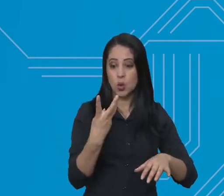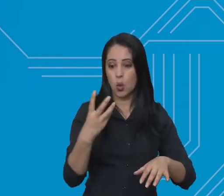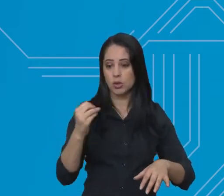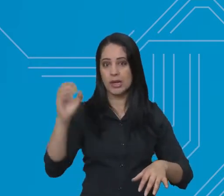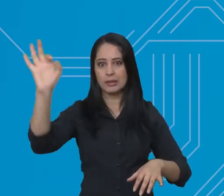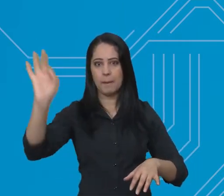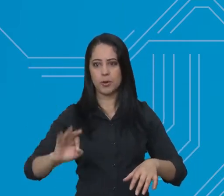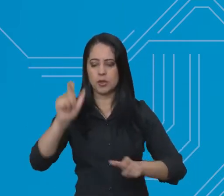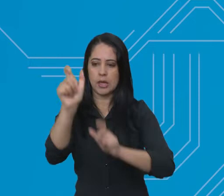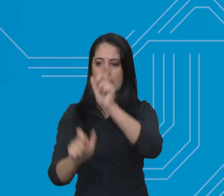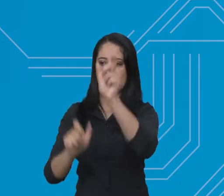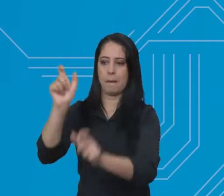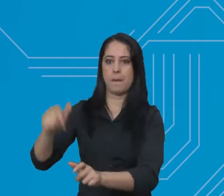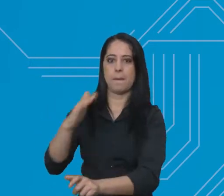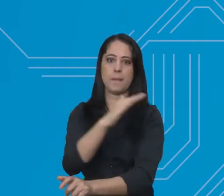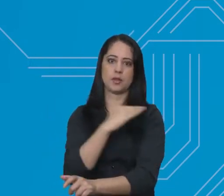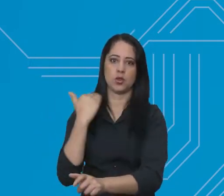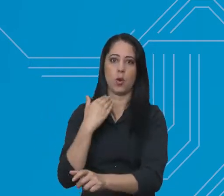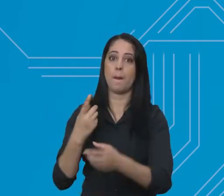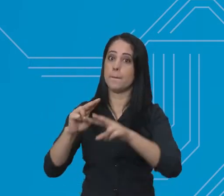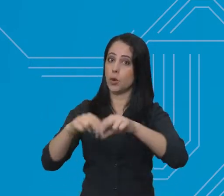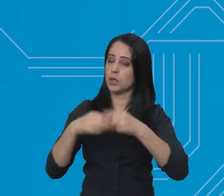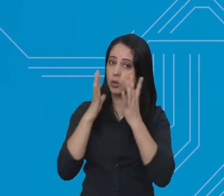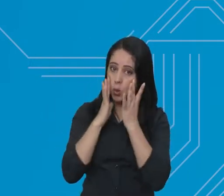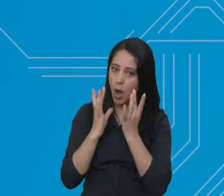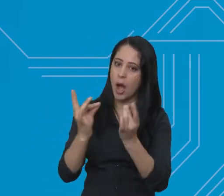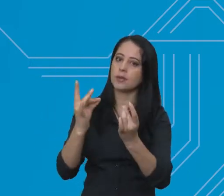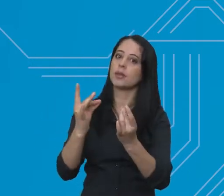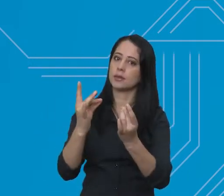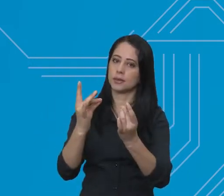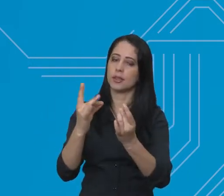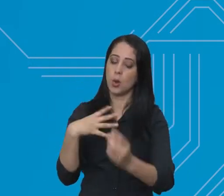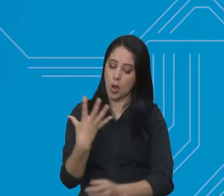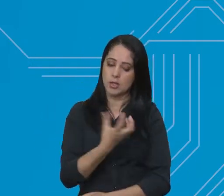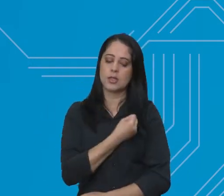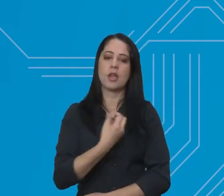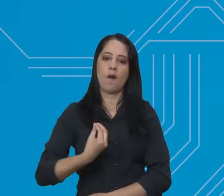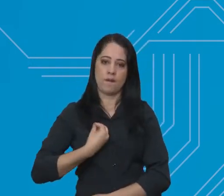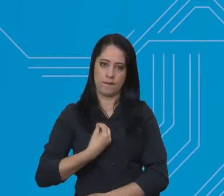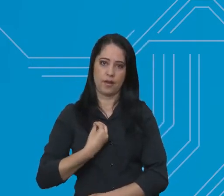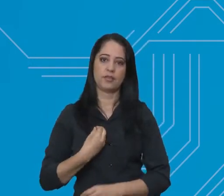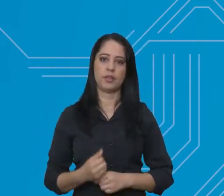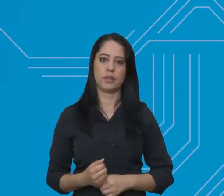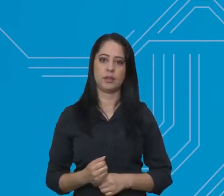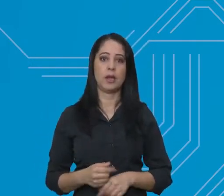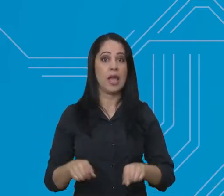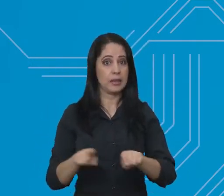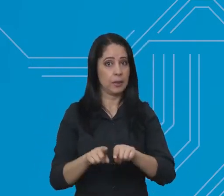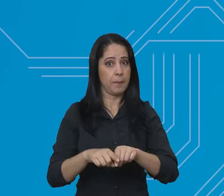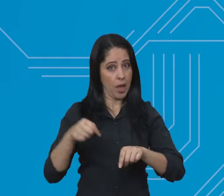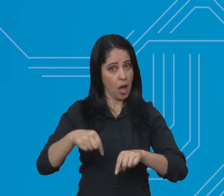todas as mortes no país. Por isso, o alerta é para a prevenção, que pode salvar vidas, e